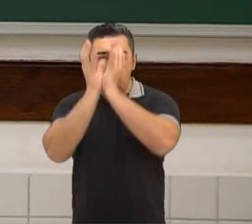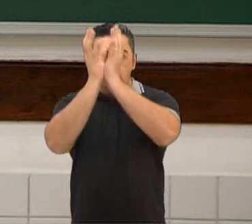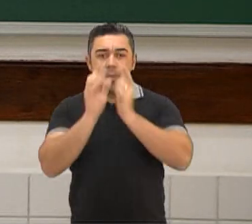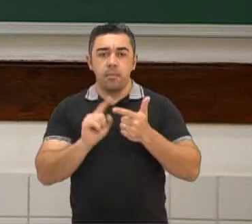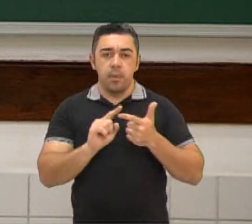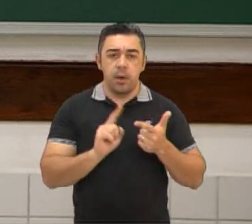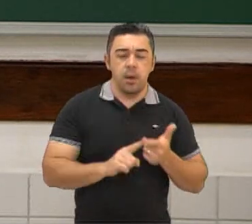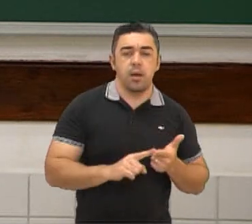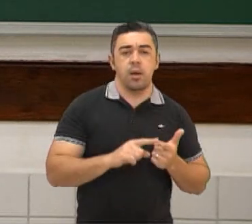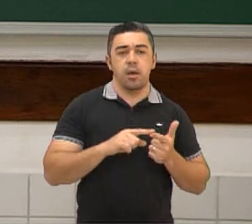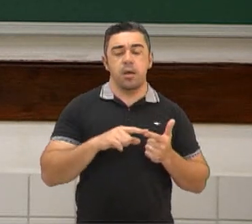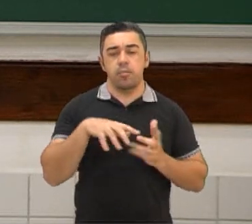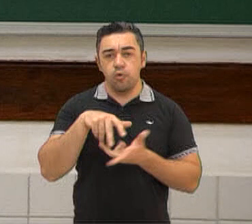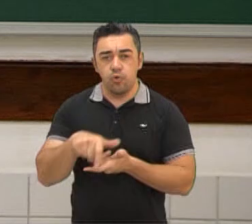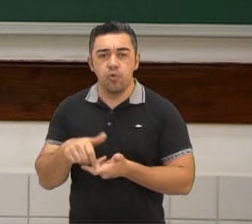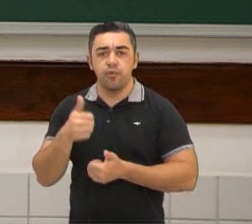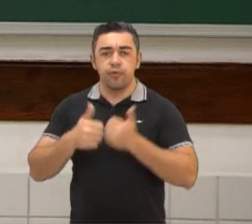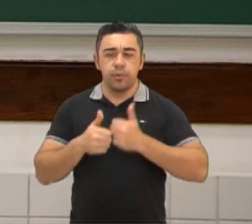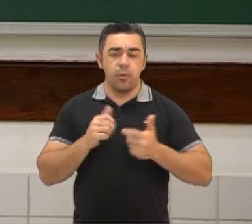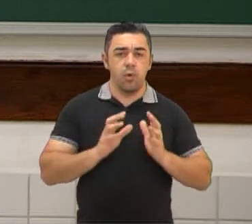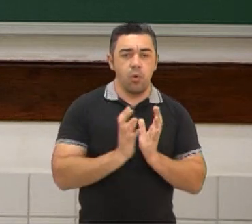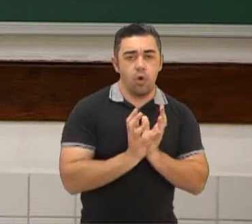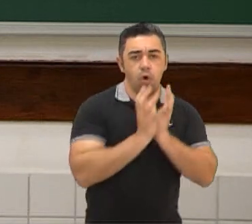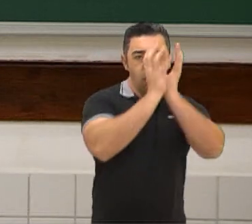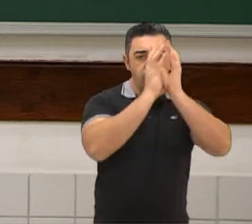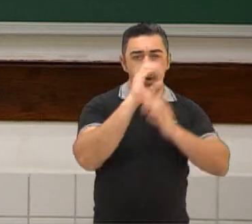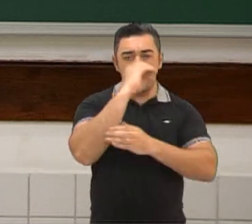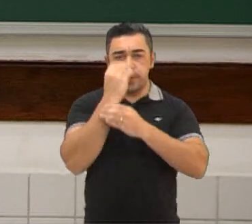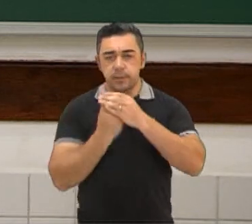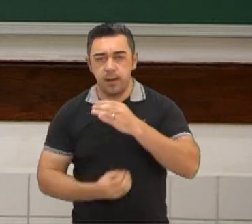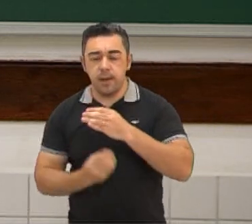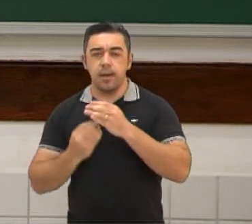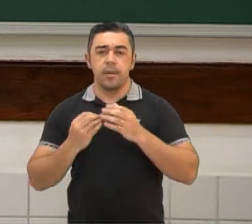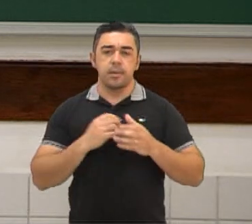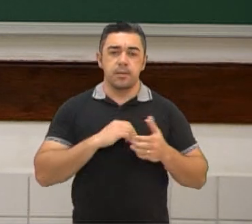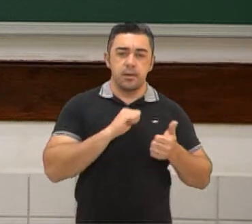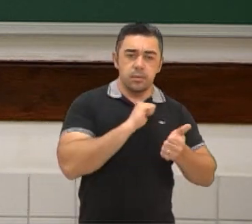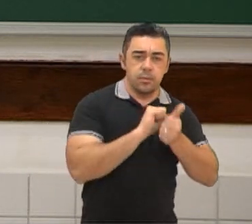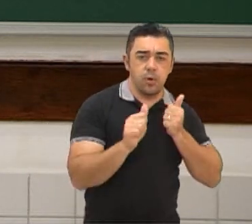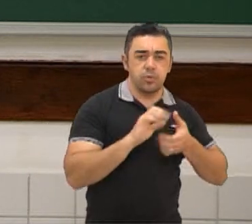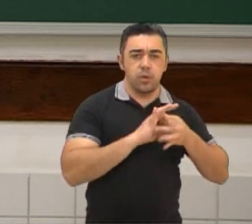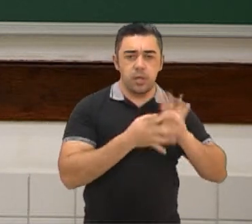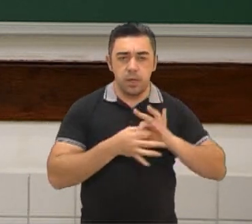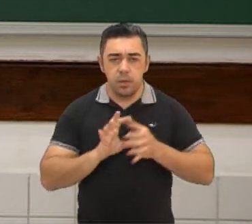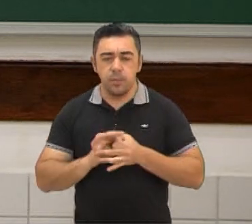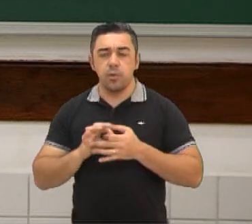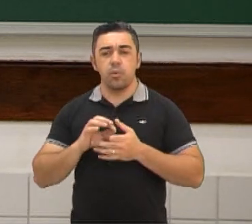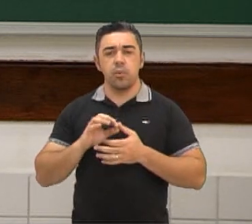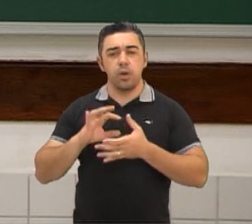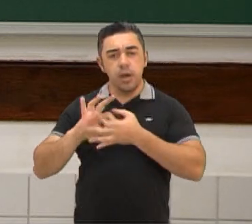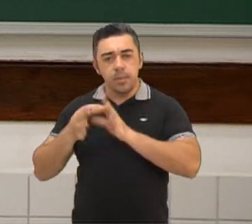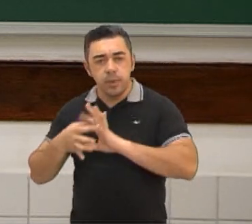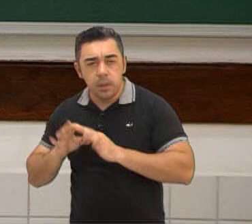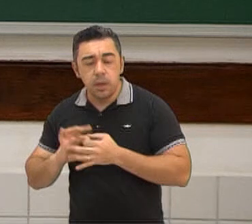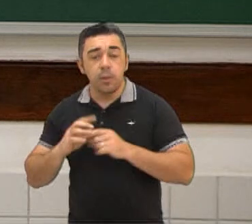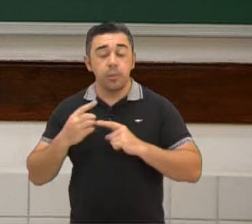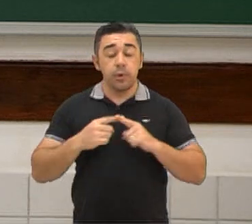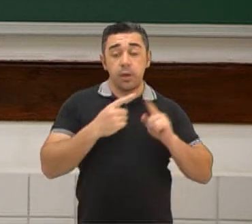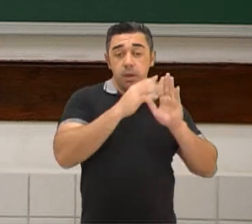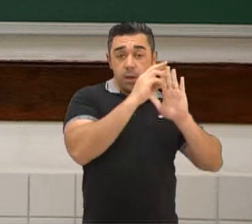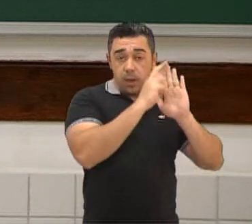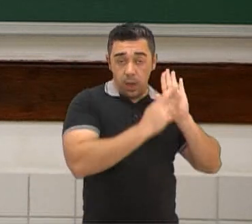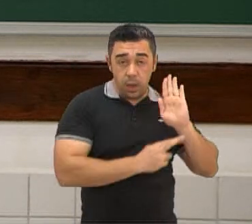futebol, Copa do Mundo de basquete, esportes olímpicos, Olimpíadas. É porque a regra é igual